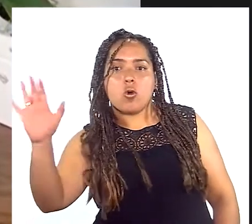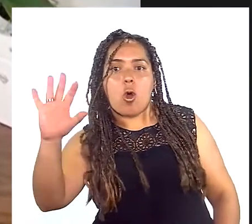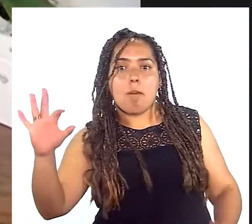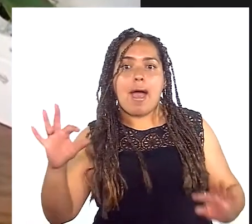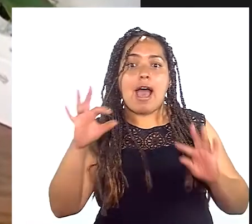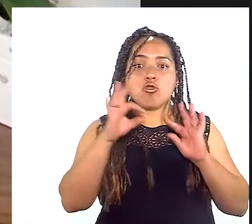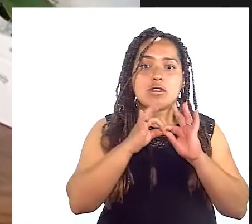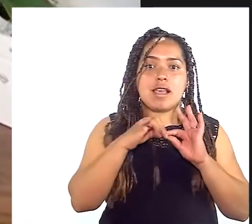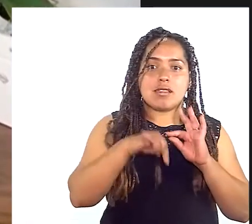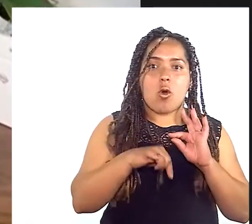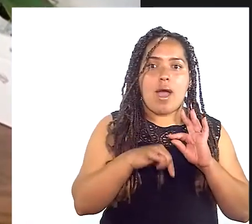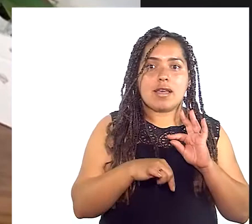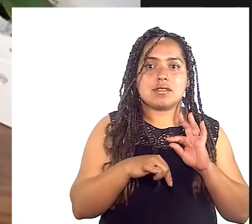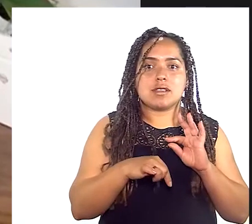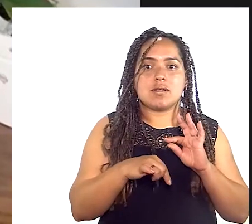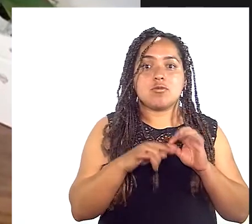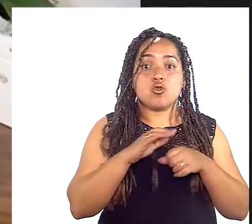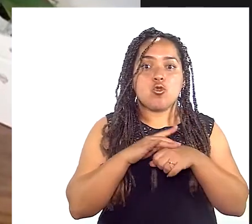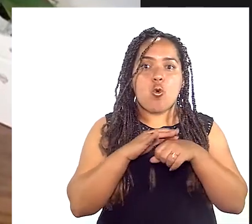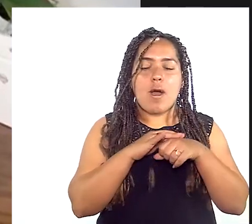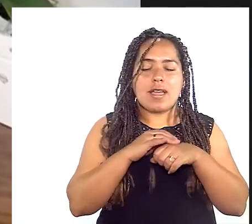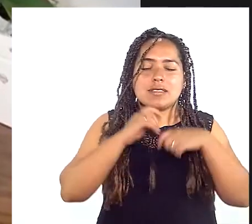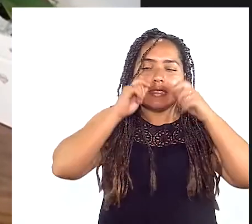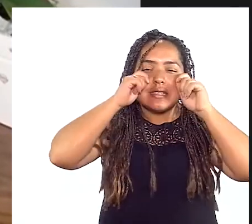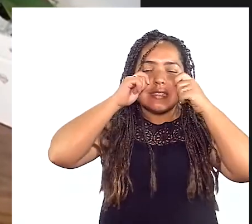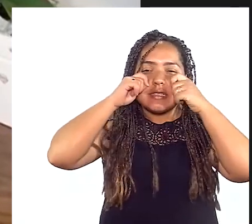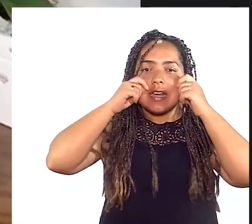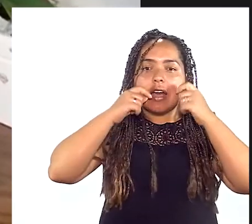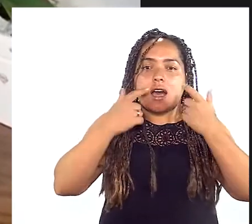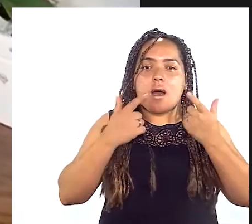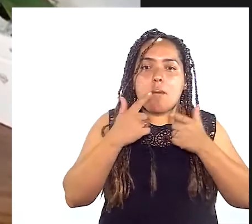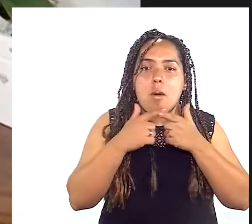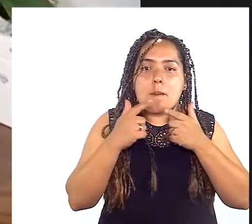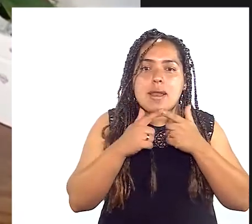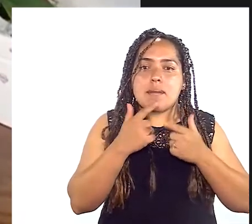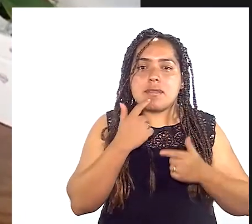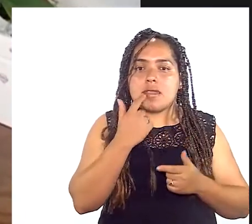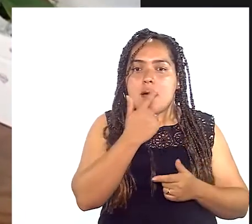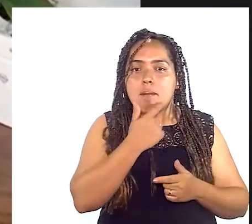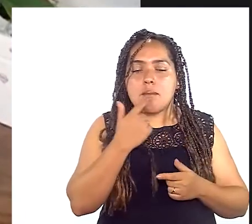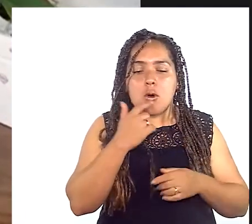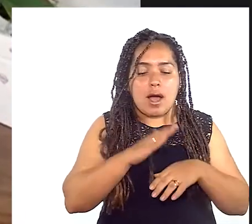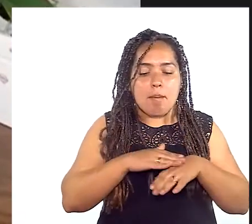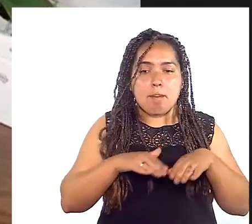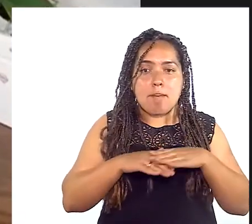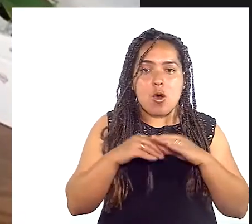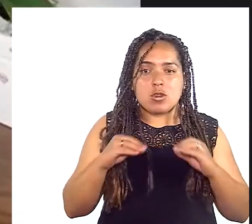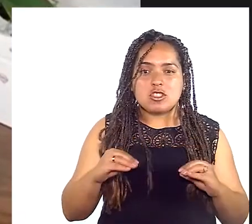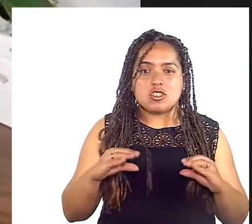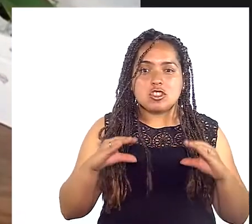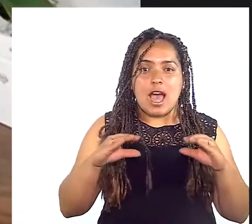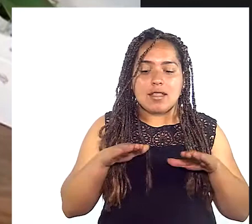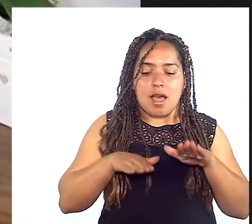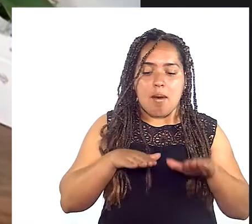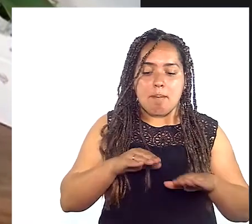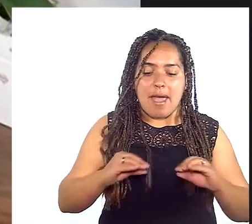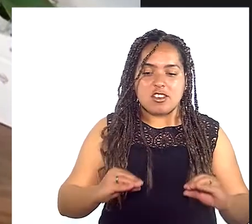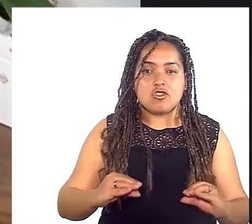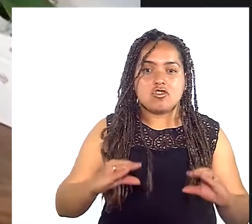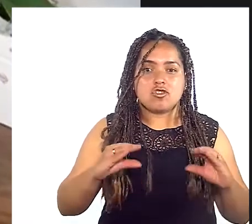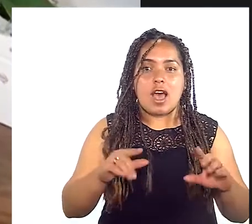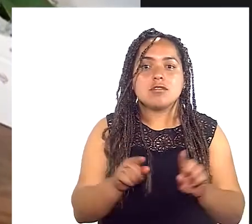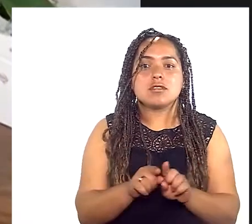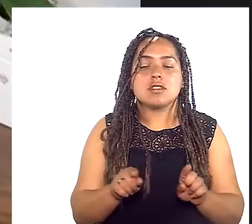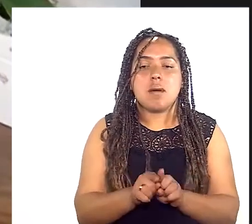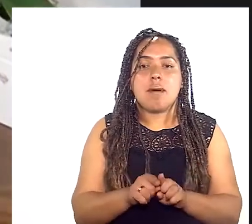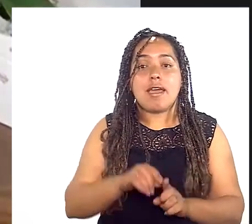partes do mundo, de associação com essa doença que pode dar conjuntivite, hiperemia na boca, inchaço